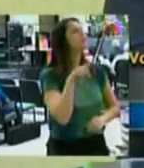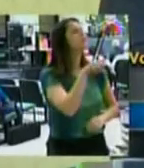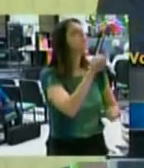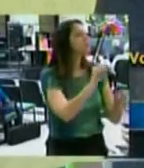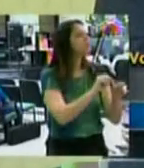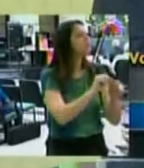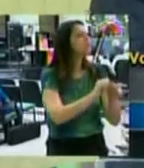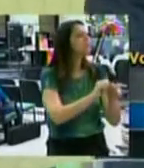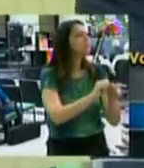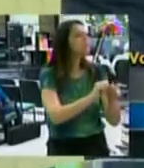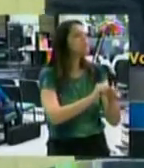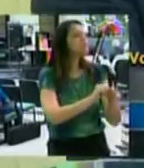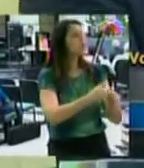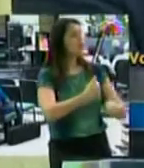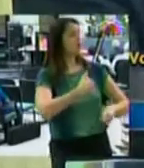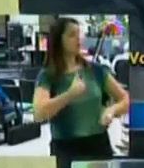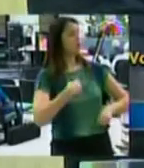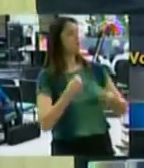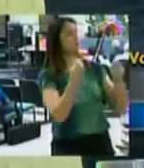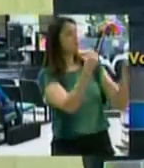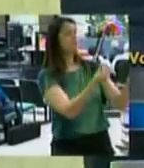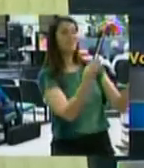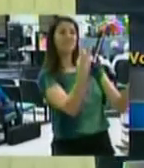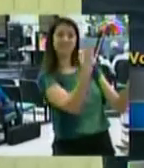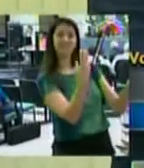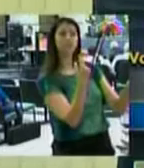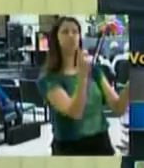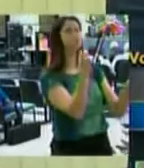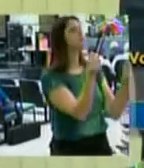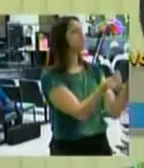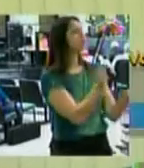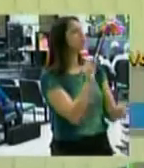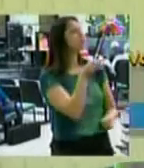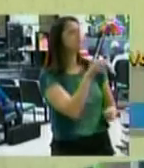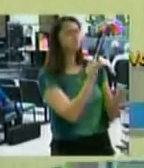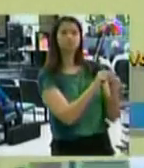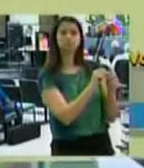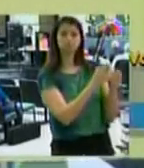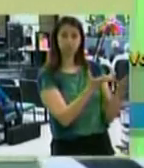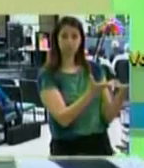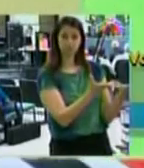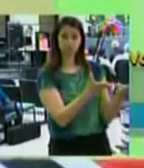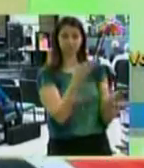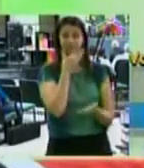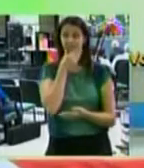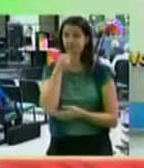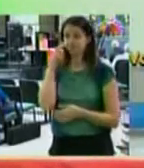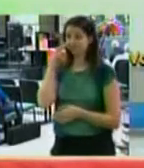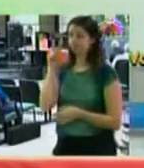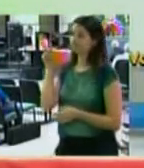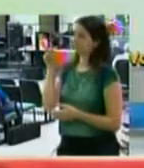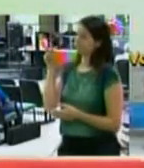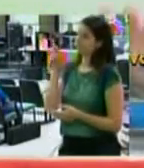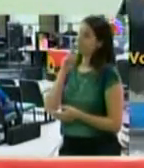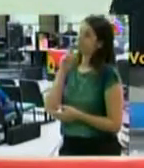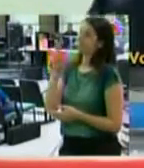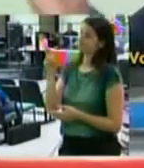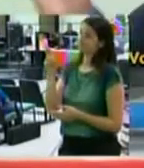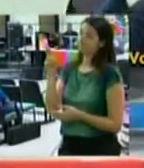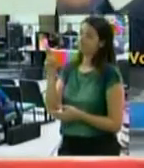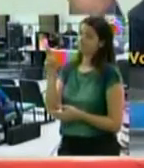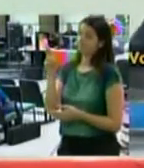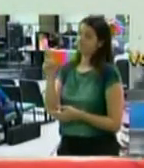fez com aquilo que eu te entreguei? O de três olha para ele e dá